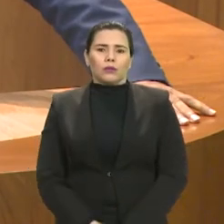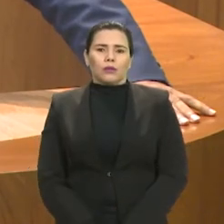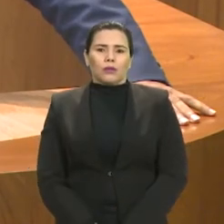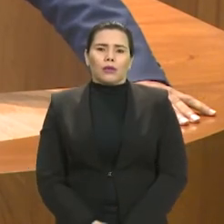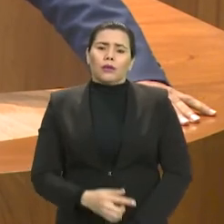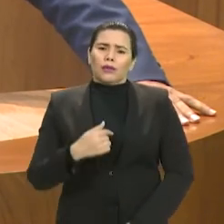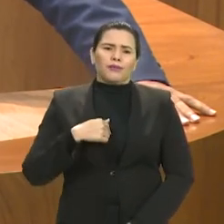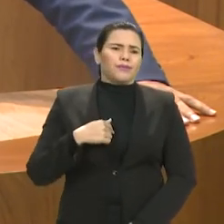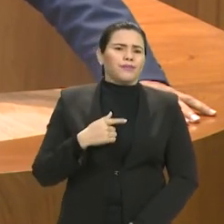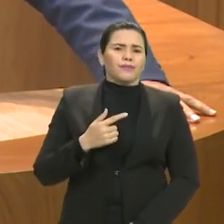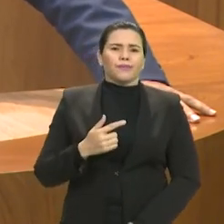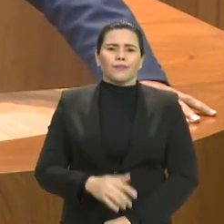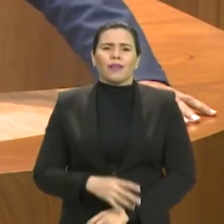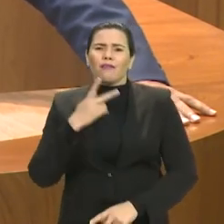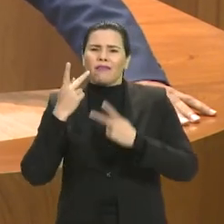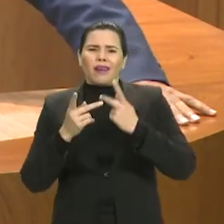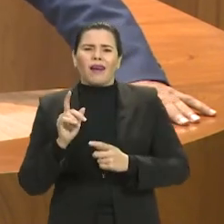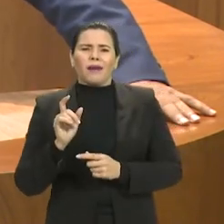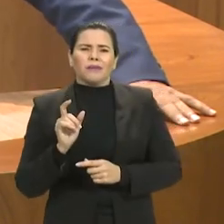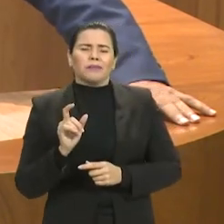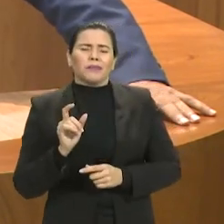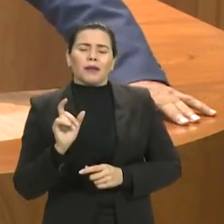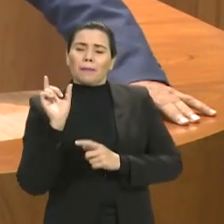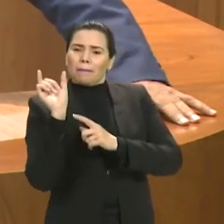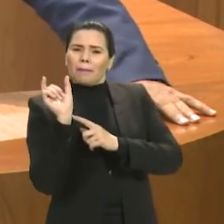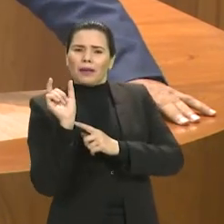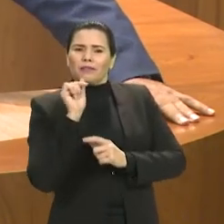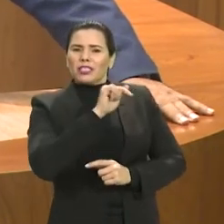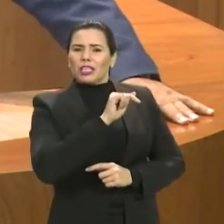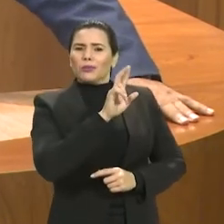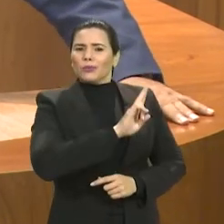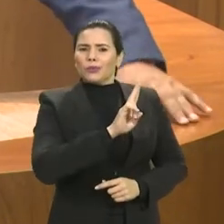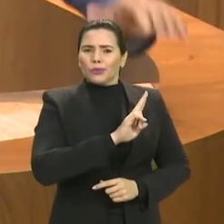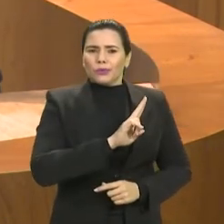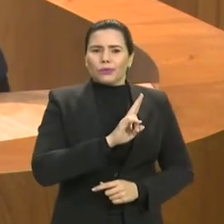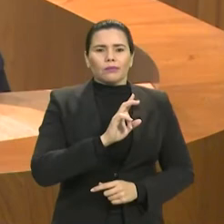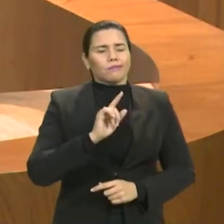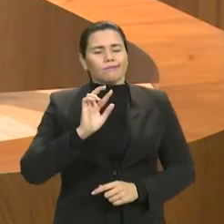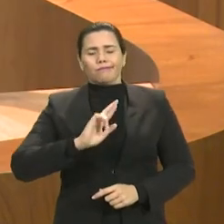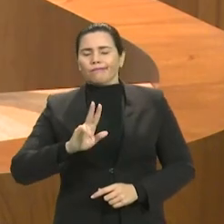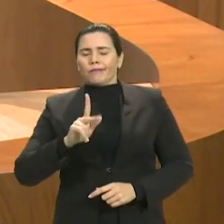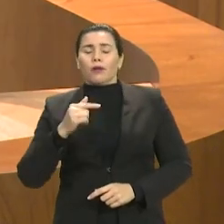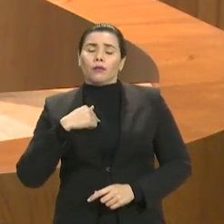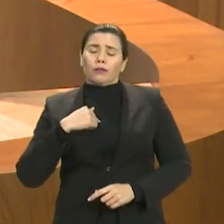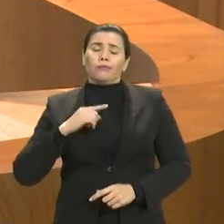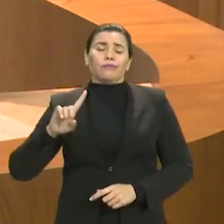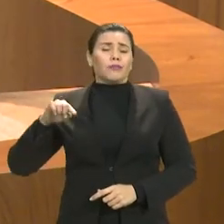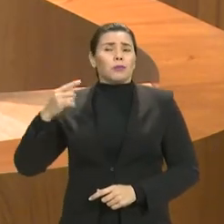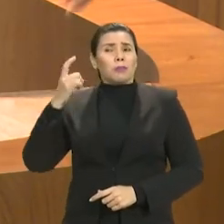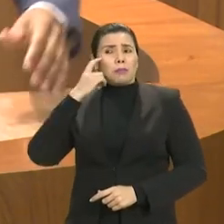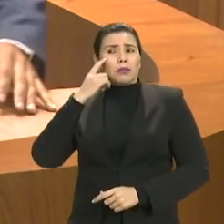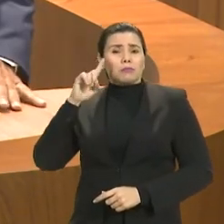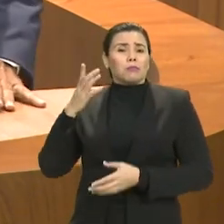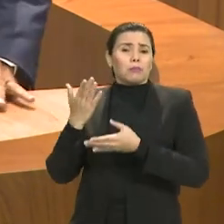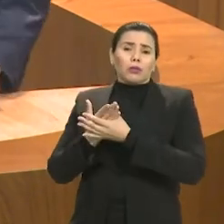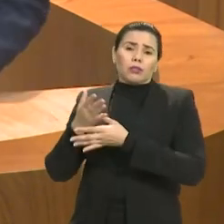possa reparar esse erro, reparar esse dano. E ontem...